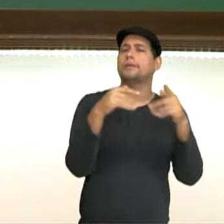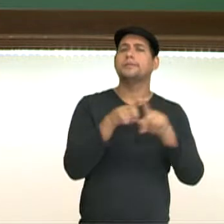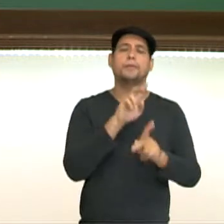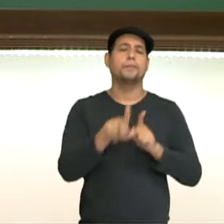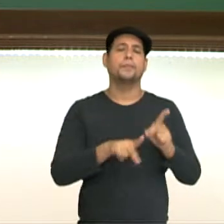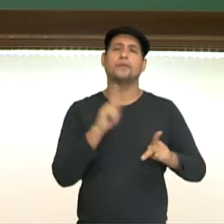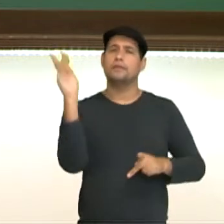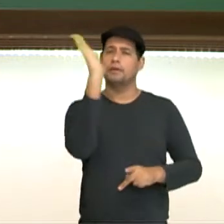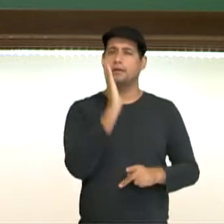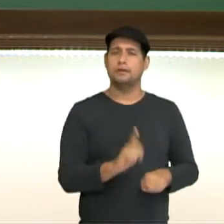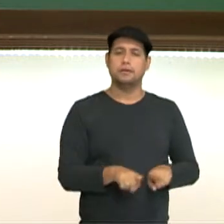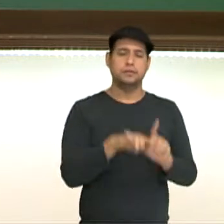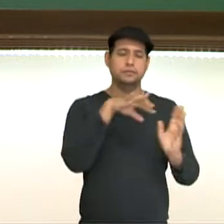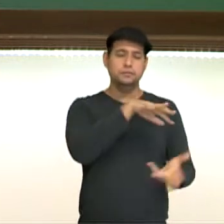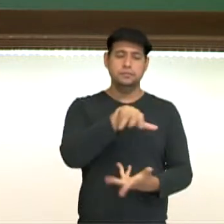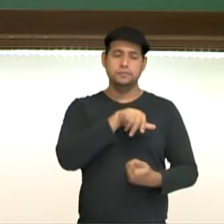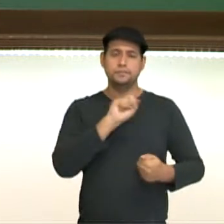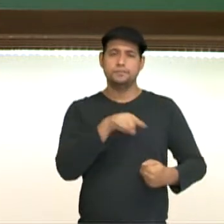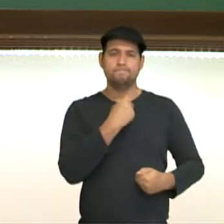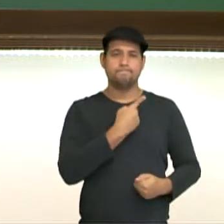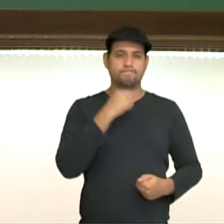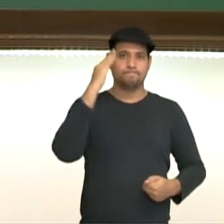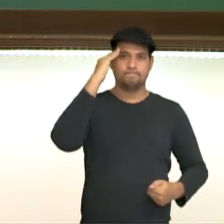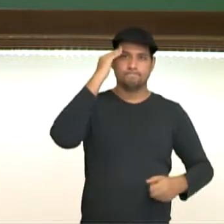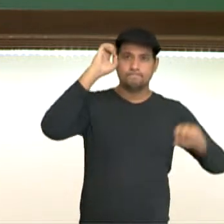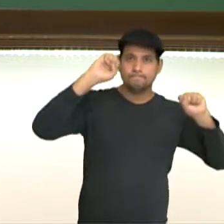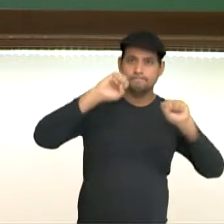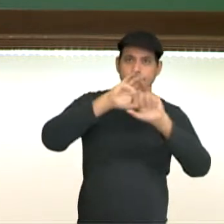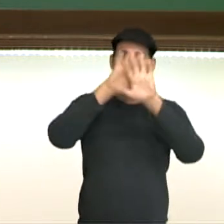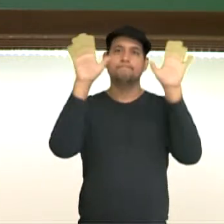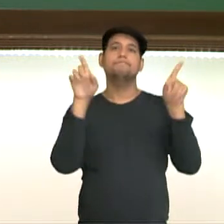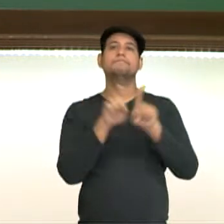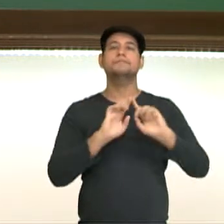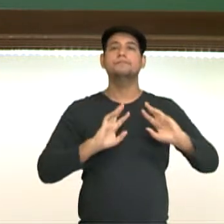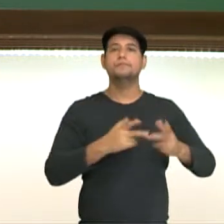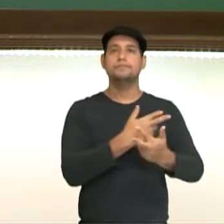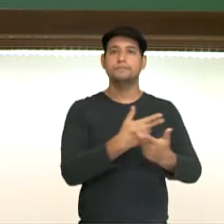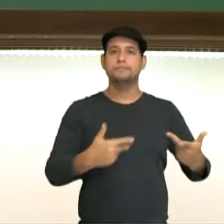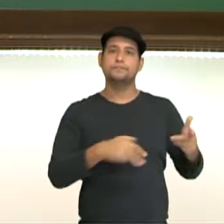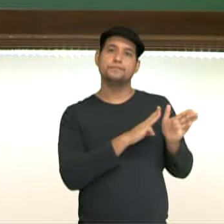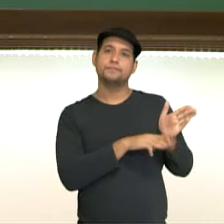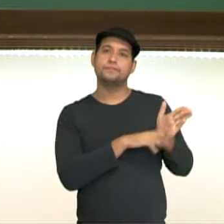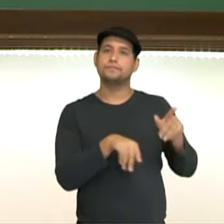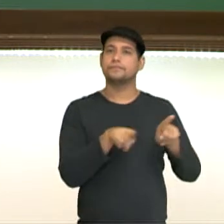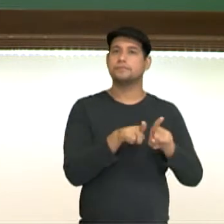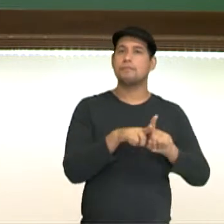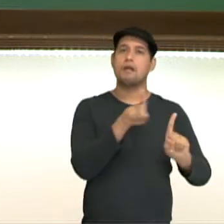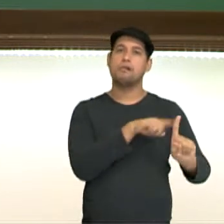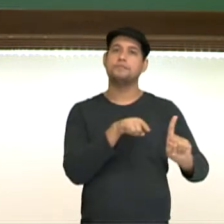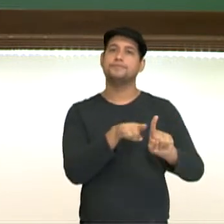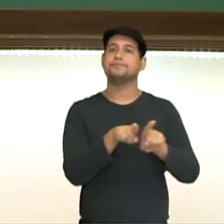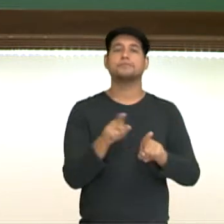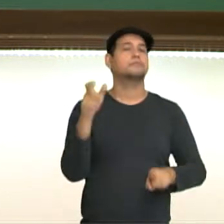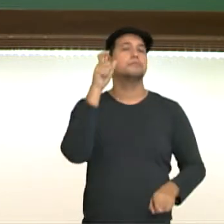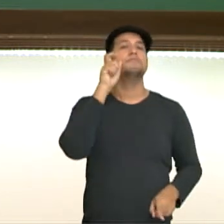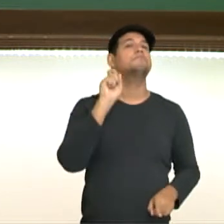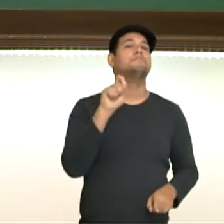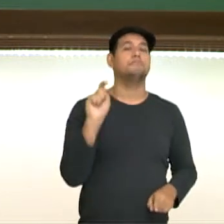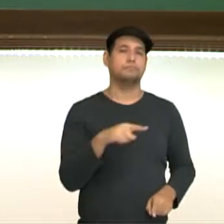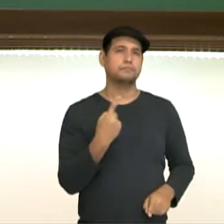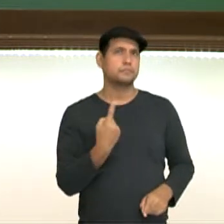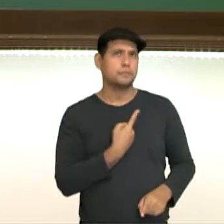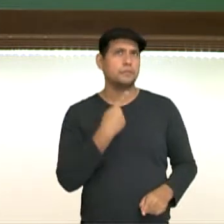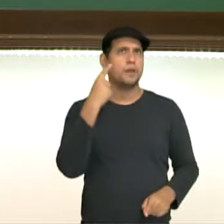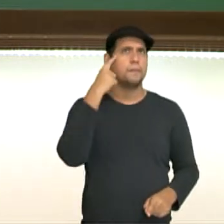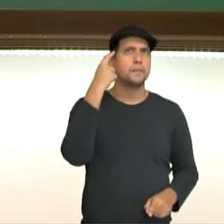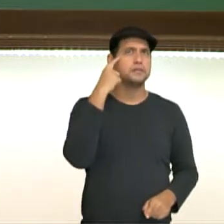e mundial. Para que a gente entenda toda essa metodologia, esse objetivo, é interessante que você comece a refletir